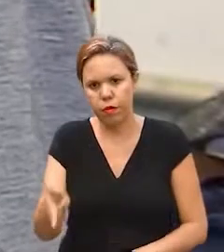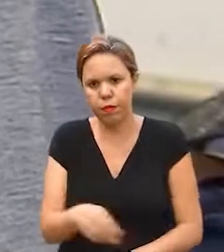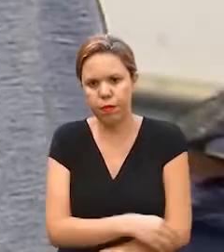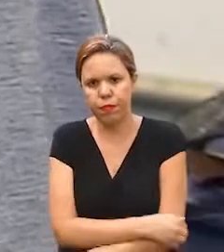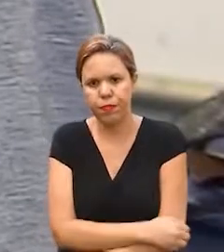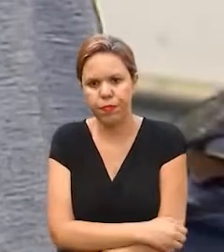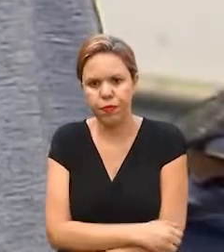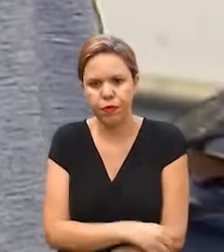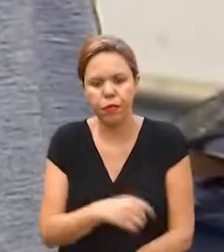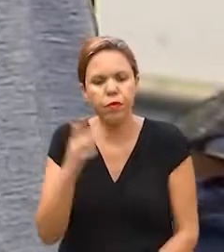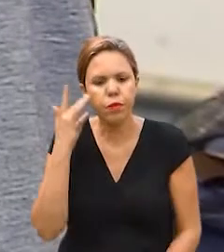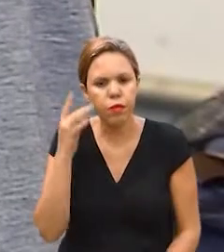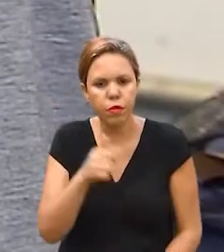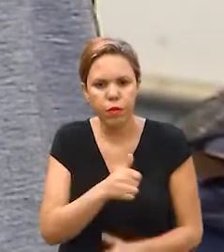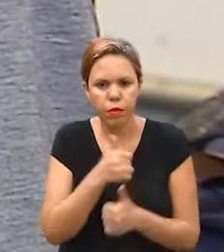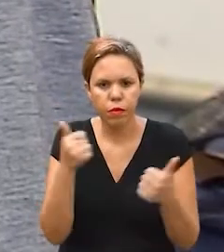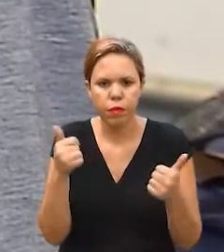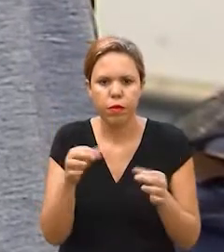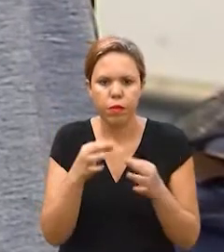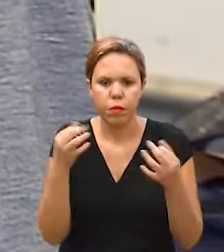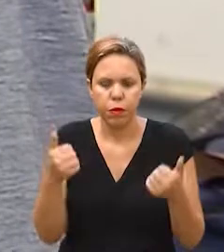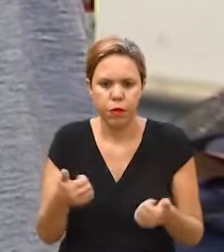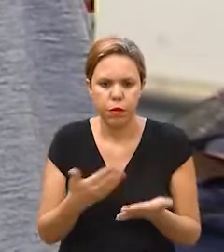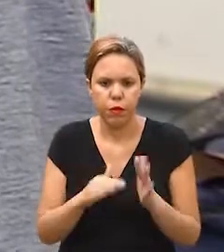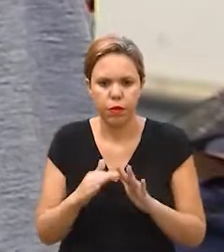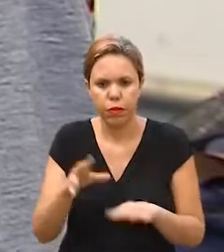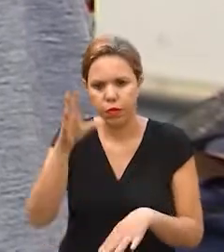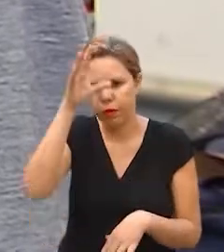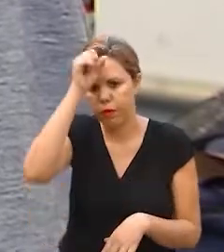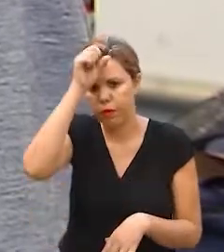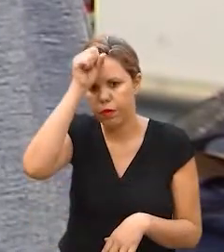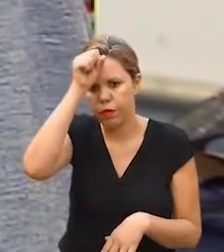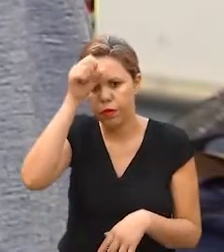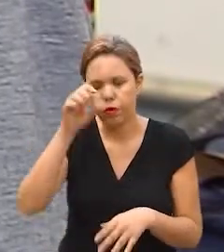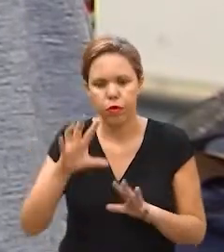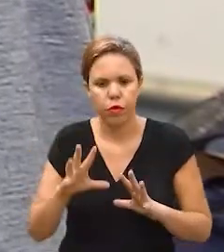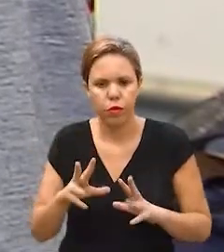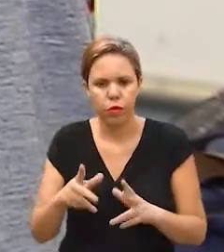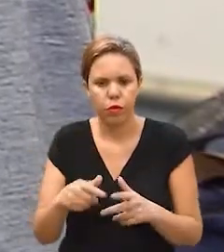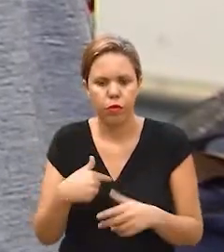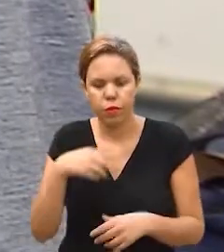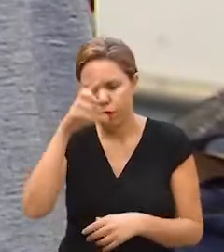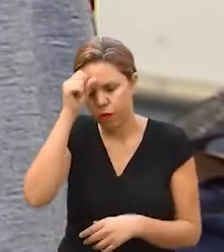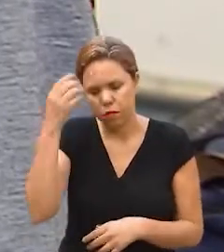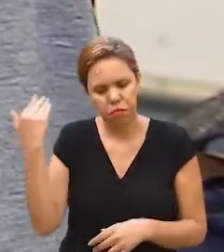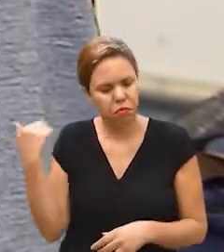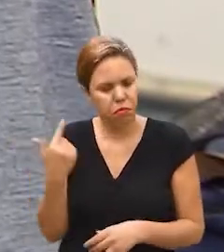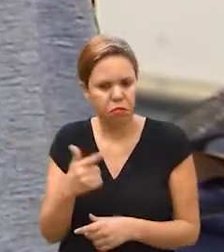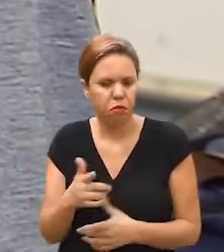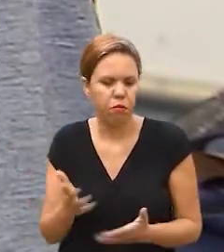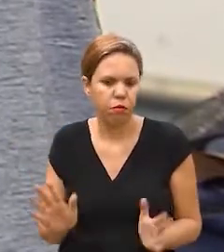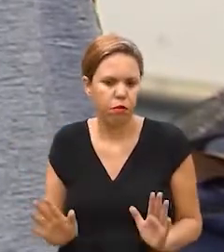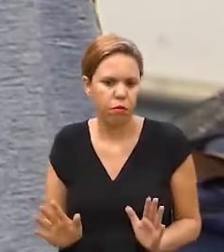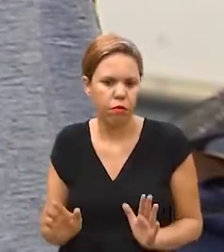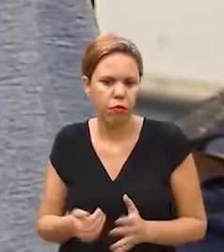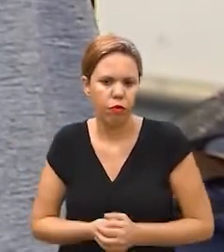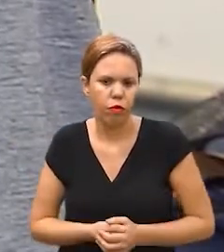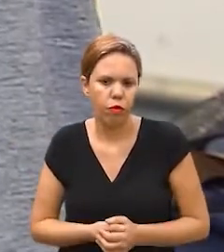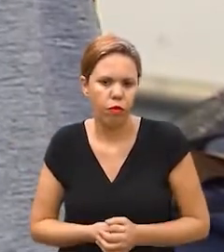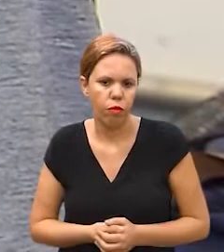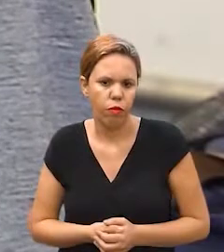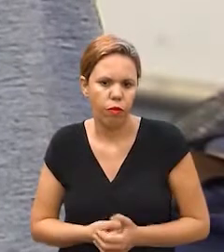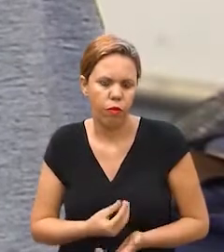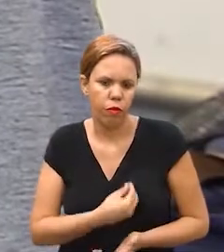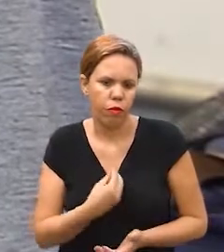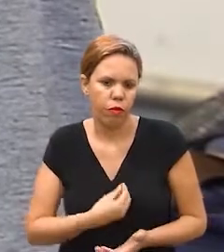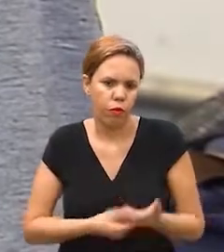Eu acho bom, porque a escola, a gente aprende tudo que a gente não aprendeu, né? A gente aprende a conviver